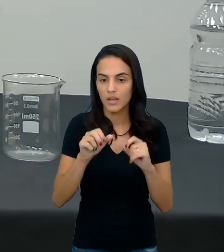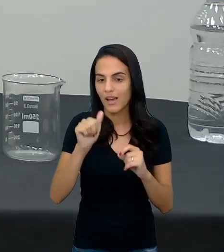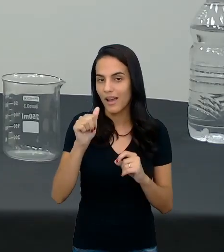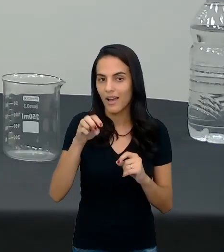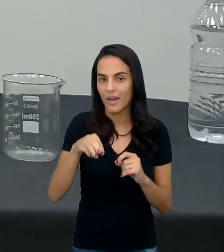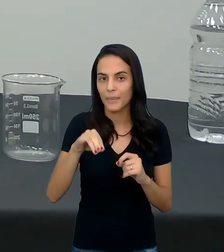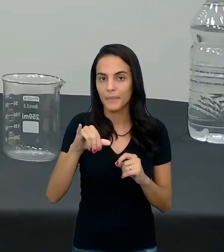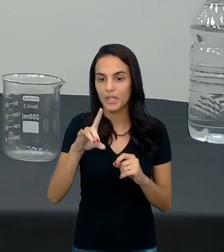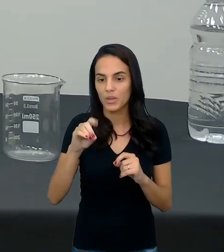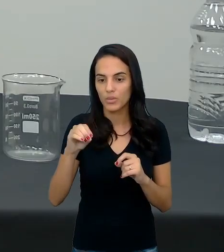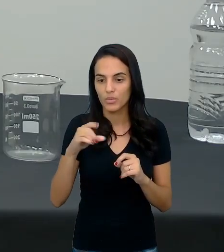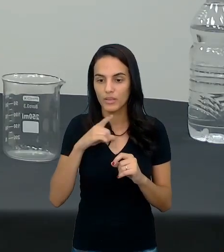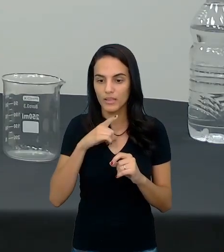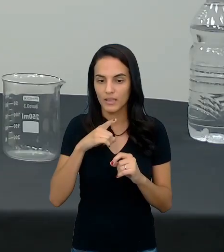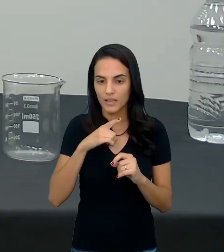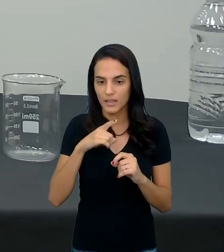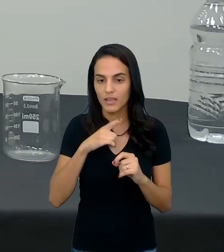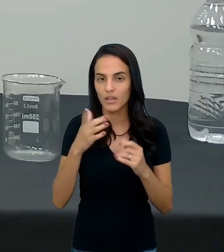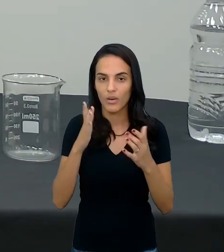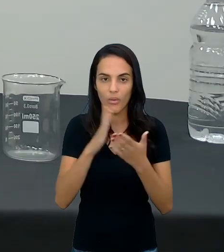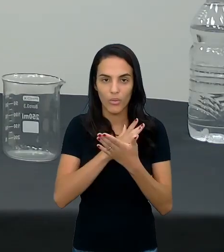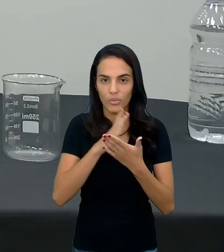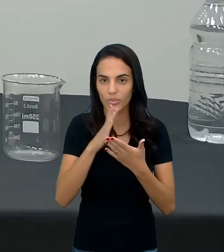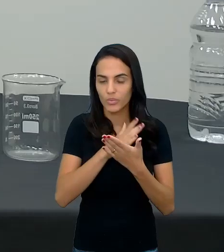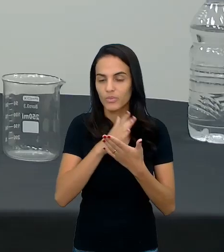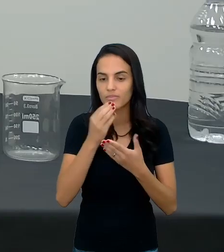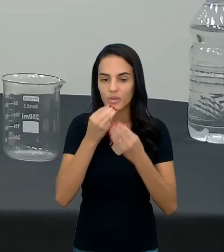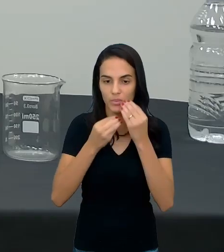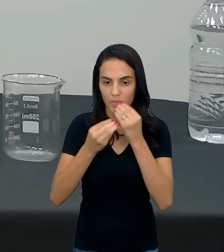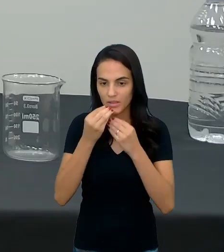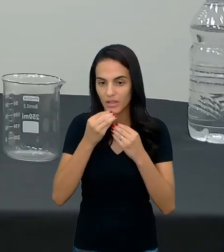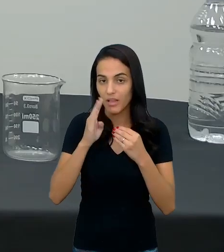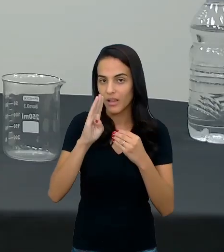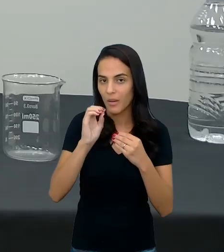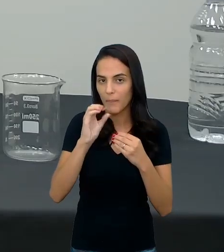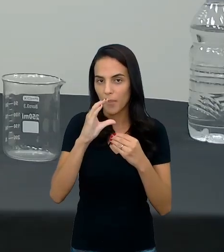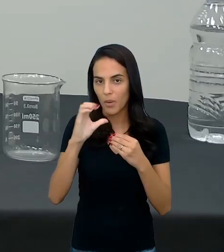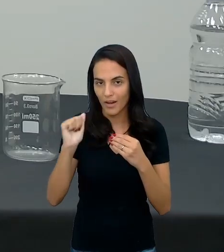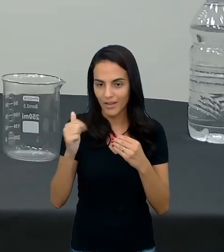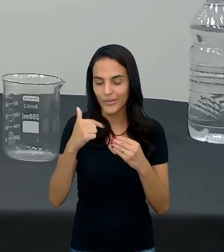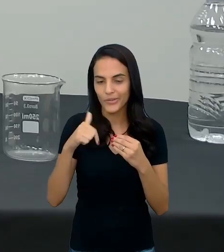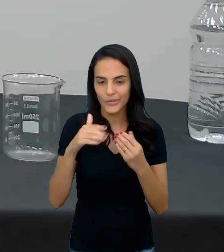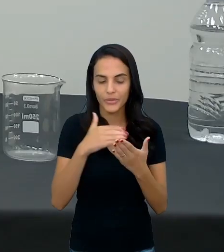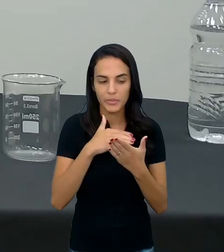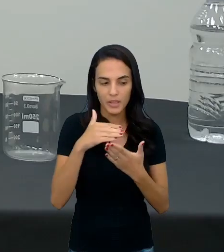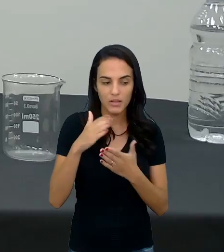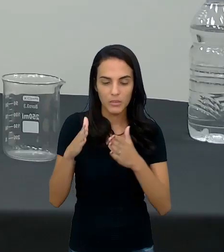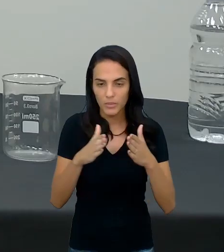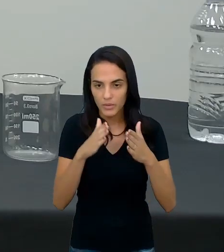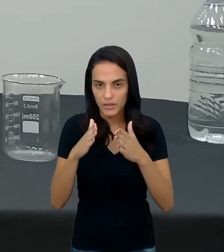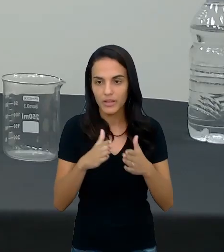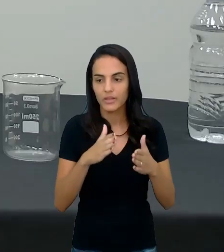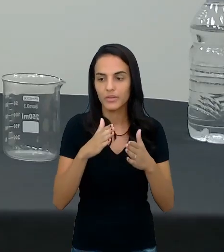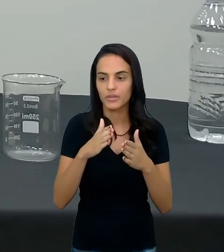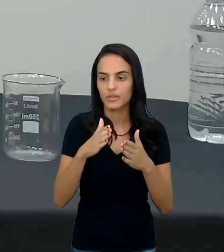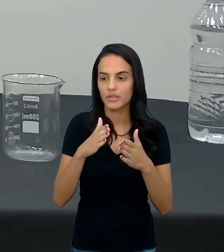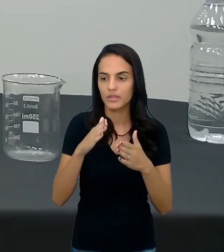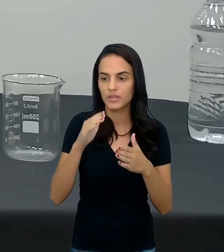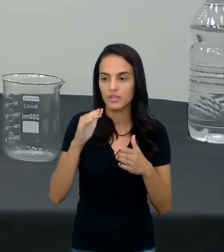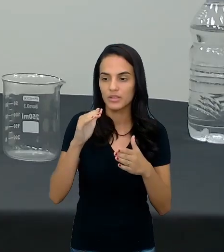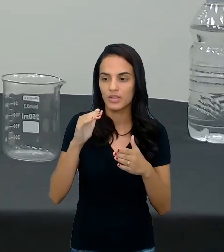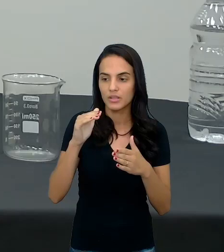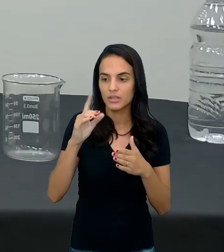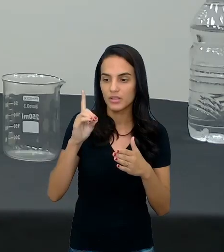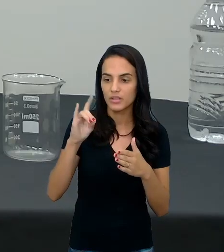que está presente então em alguns alimentos. Então, na boca, a gente já começa um processo de digestão, principalmente do